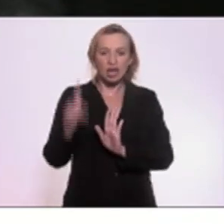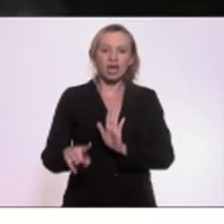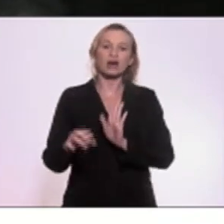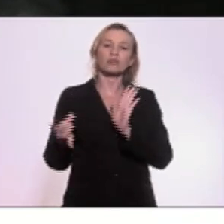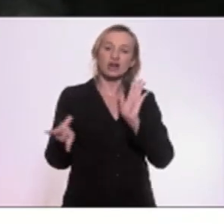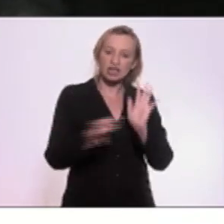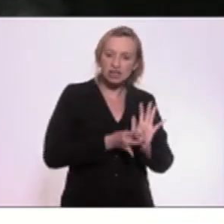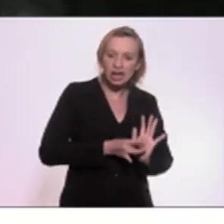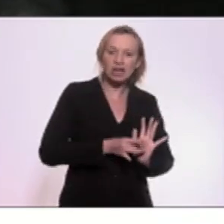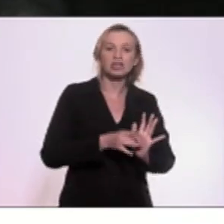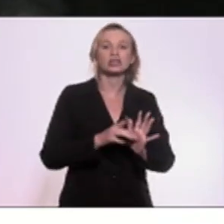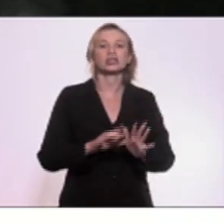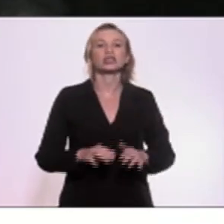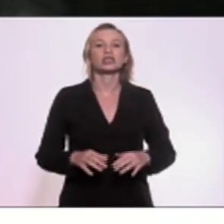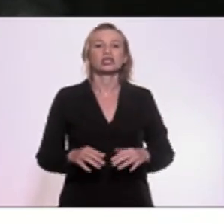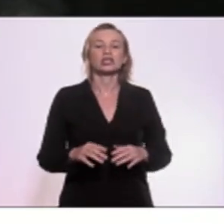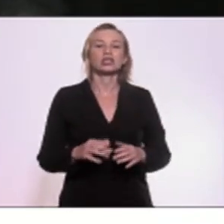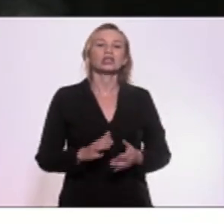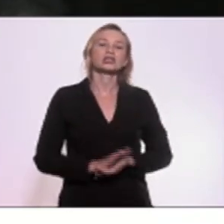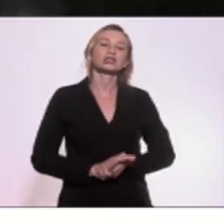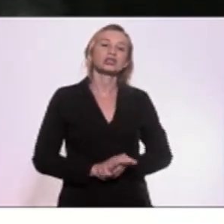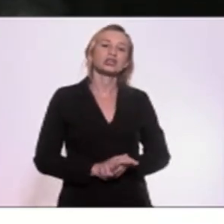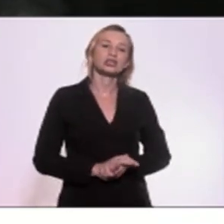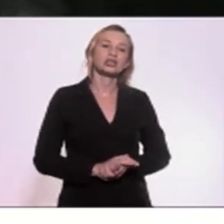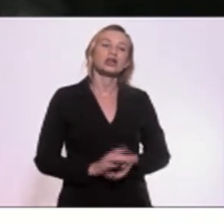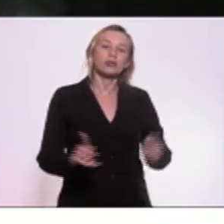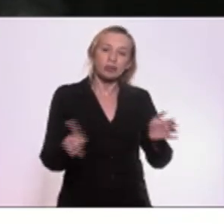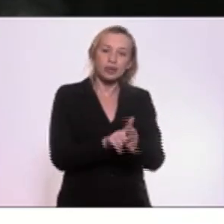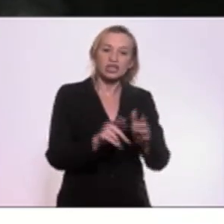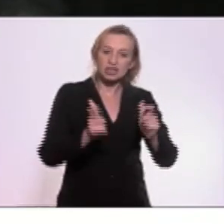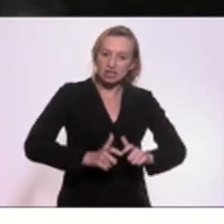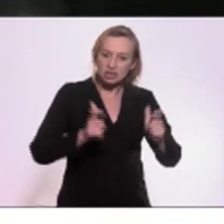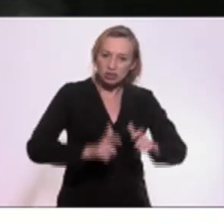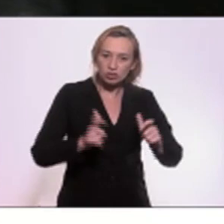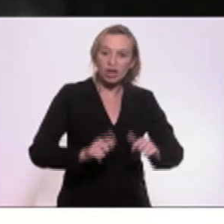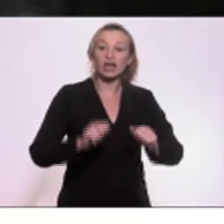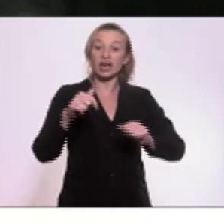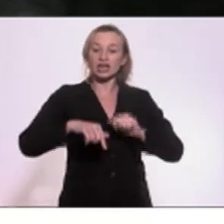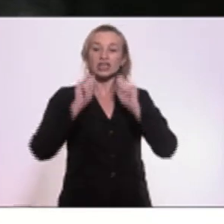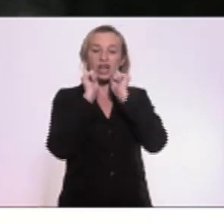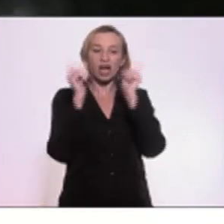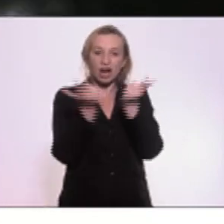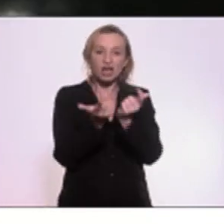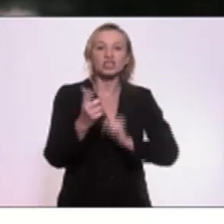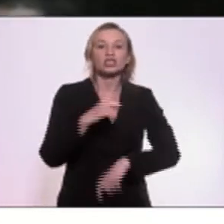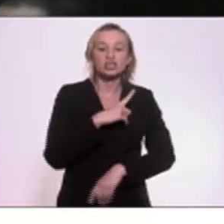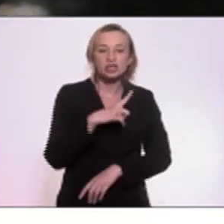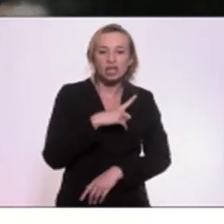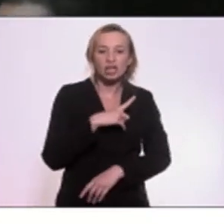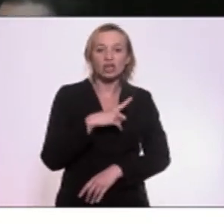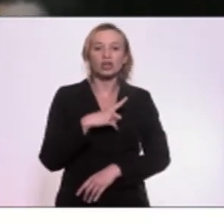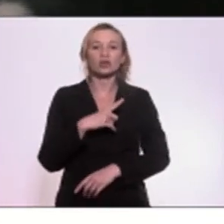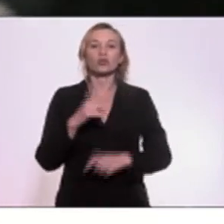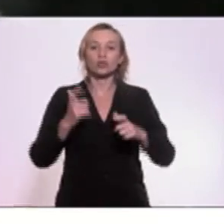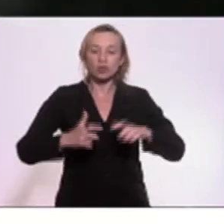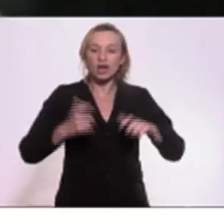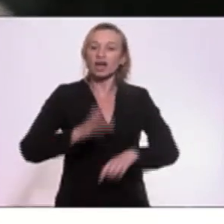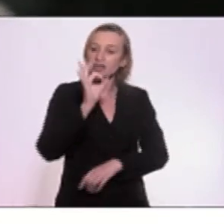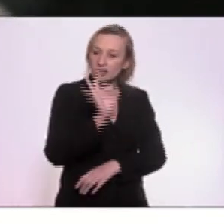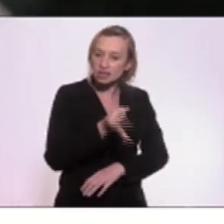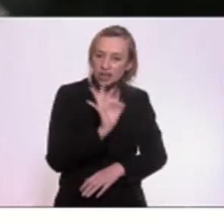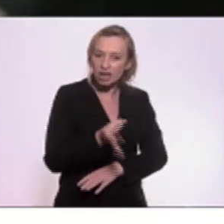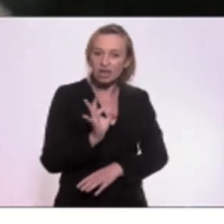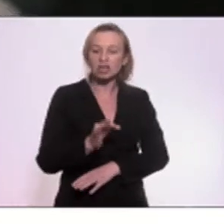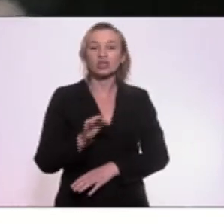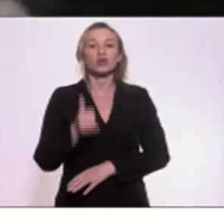realidade, portanto, ocupar esses espaços, e aqui na Alerj a gente tem uma ocupação concreta desses